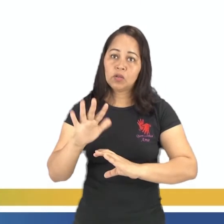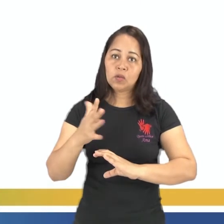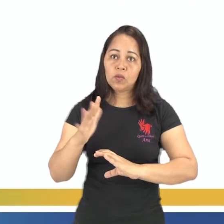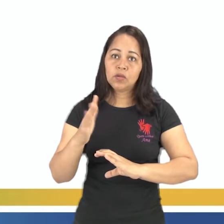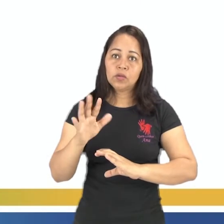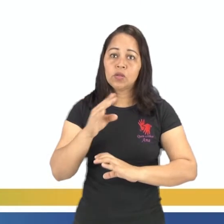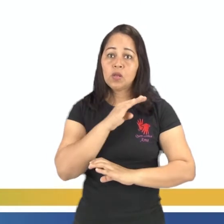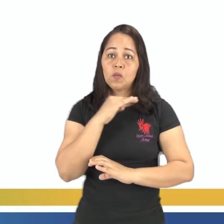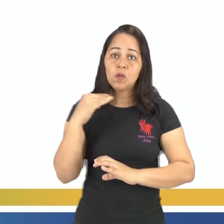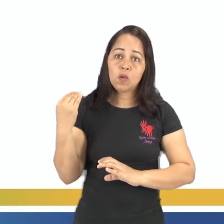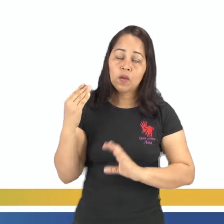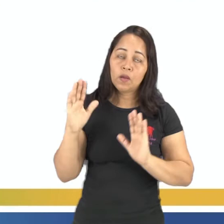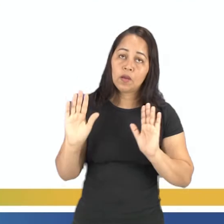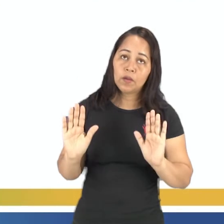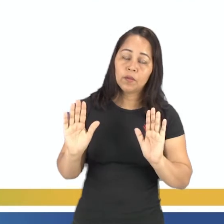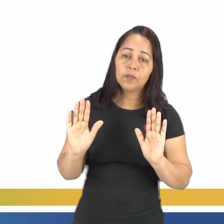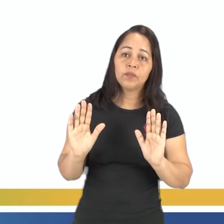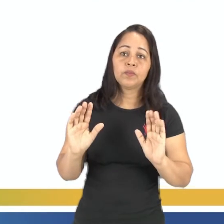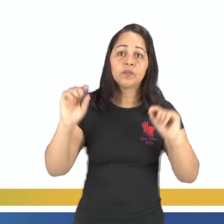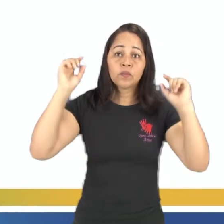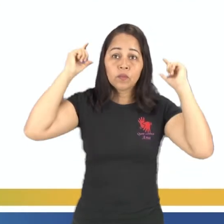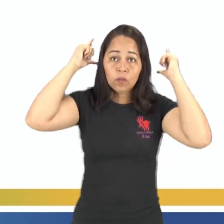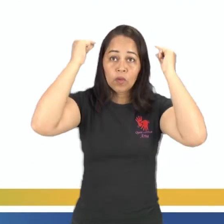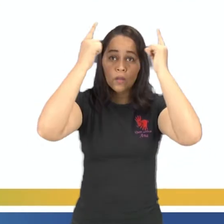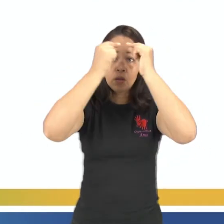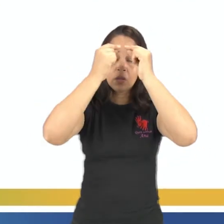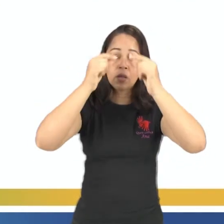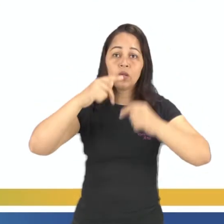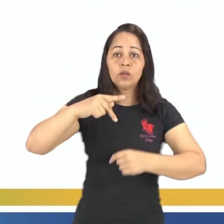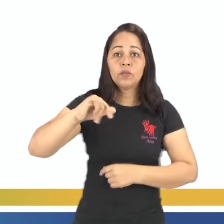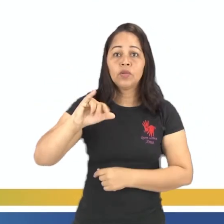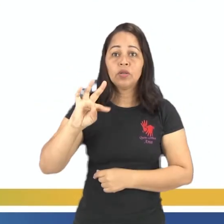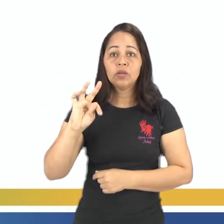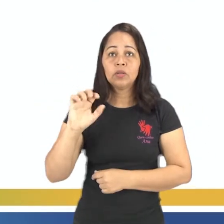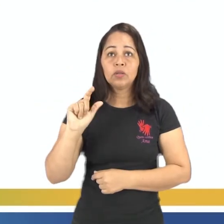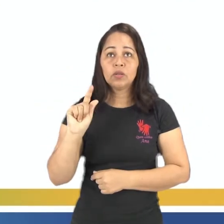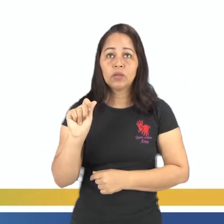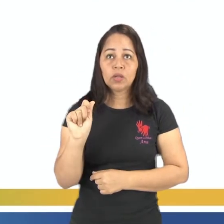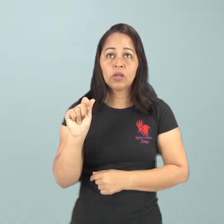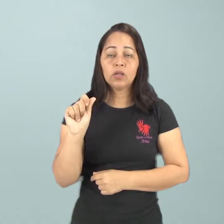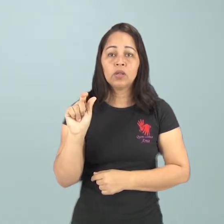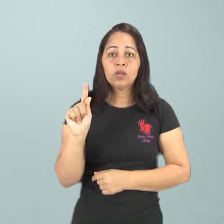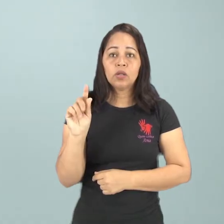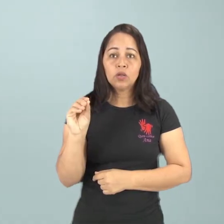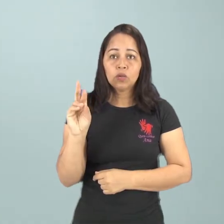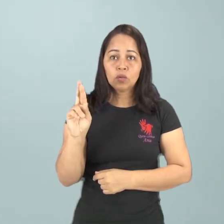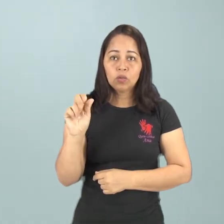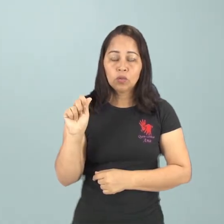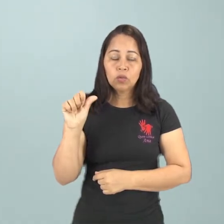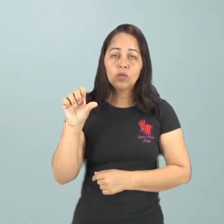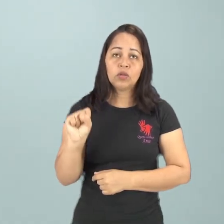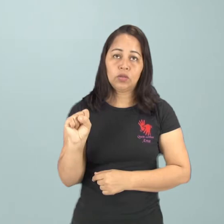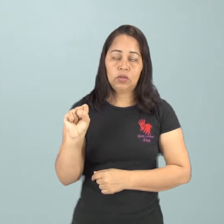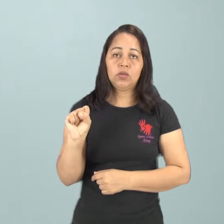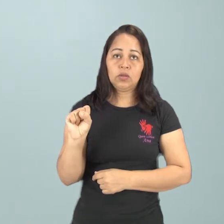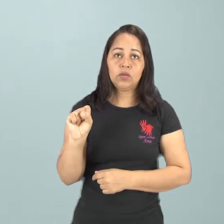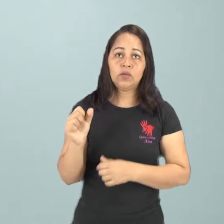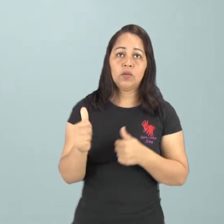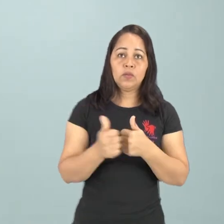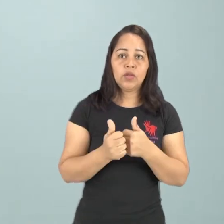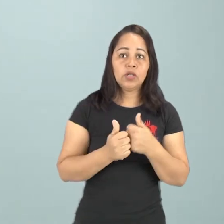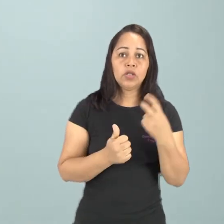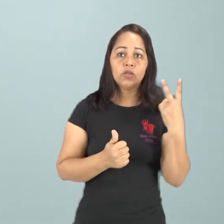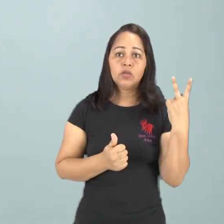aproximadamente, tá, pessoal? E Pitágoras nasceu na ilha de Samos, próximo de Mileto. Esses dois